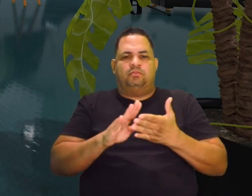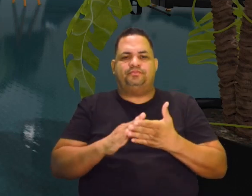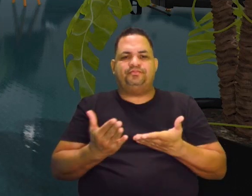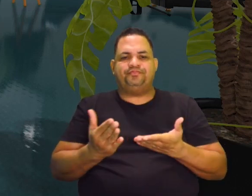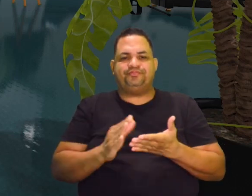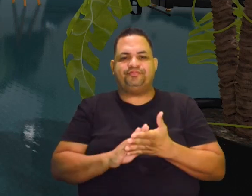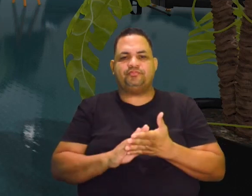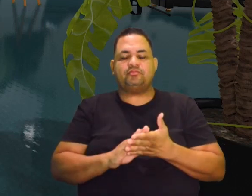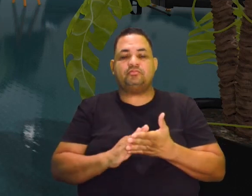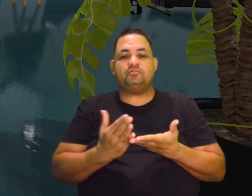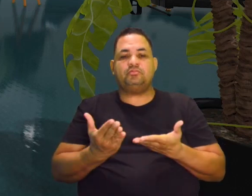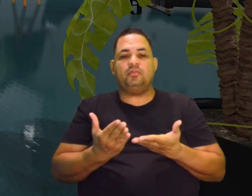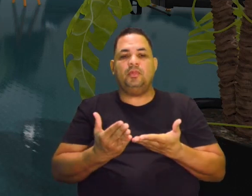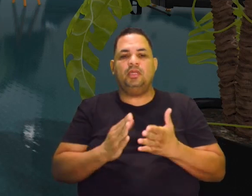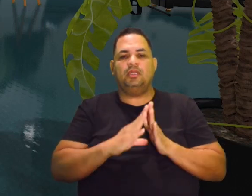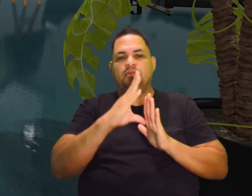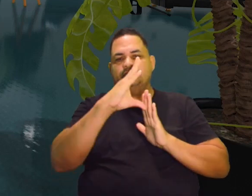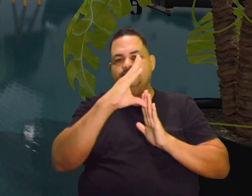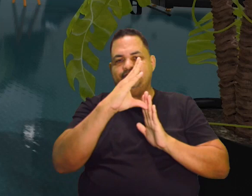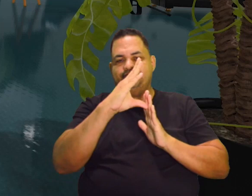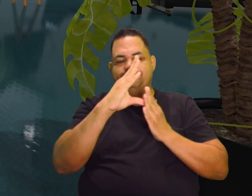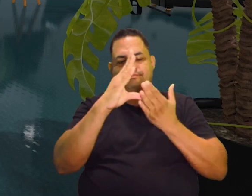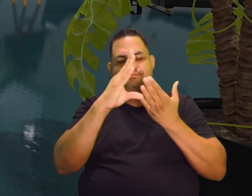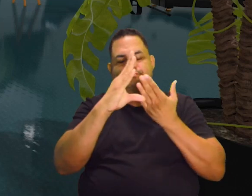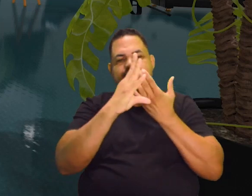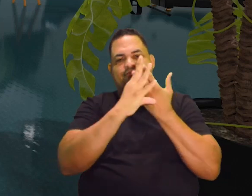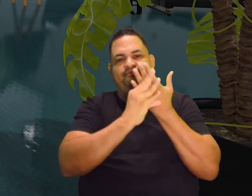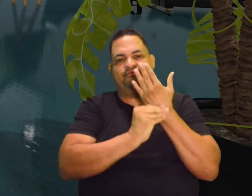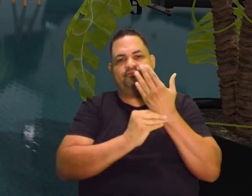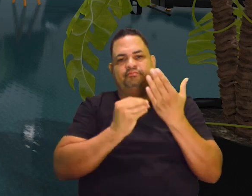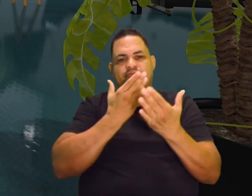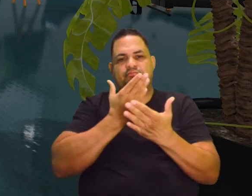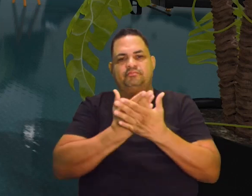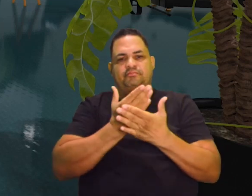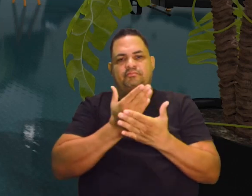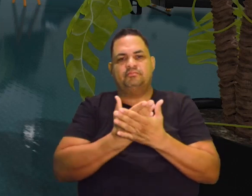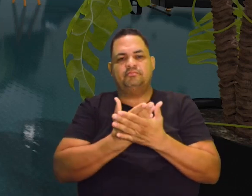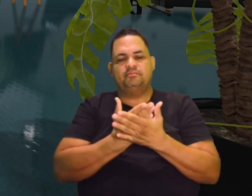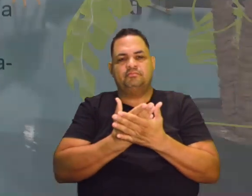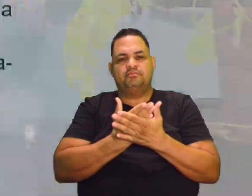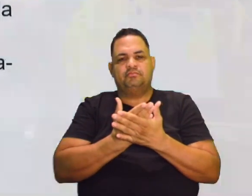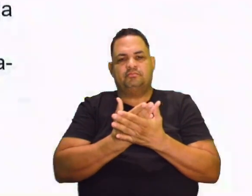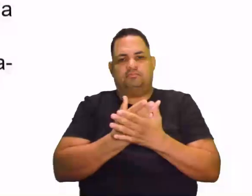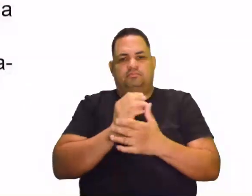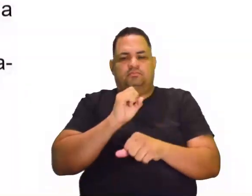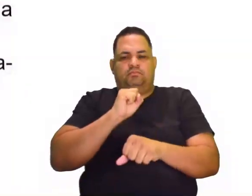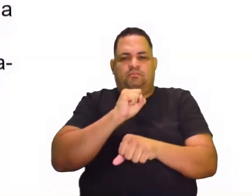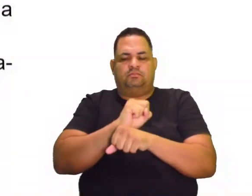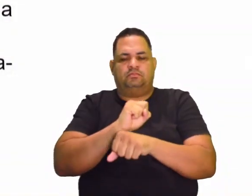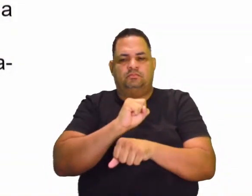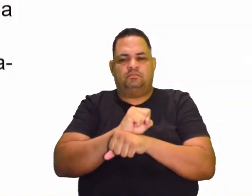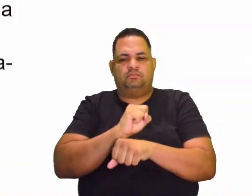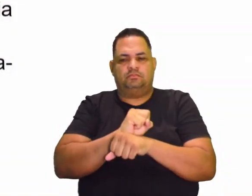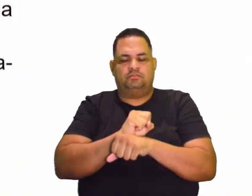estudantes, essas são as nossas referências da nossa aula. Espero que vocês